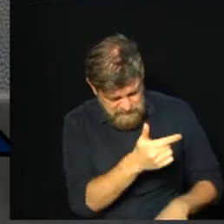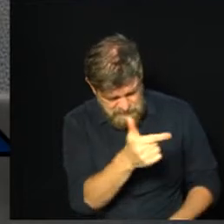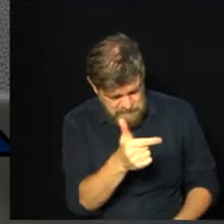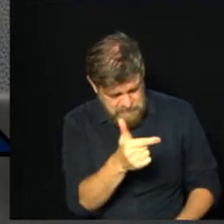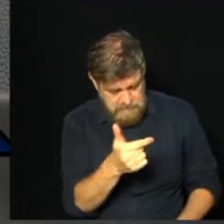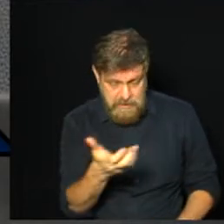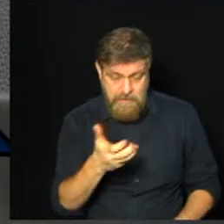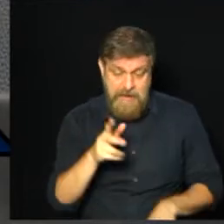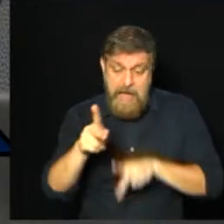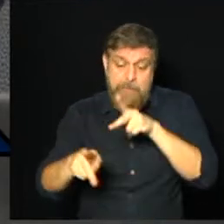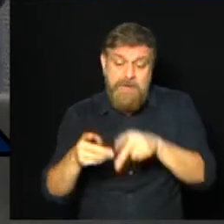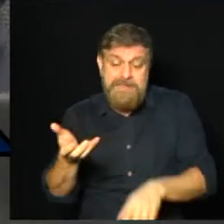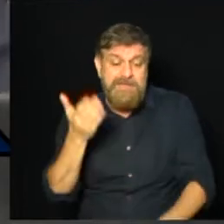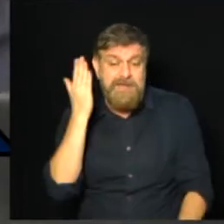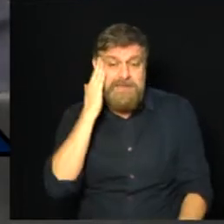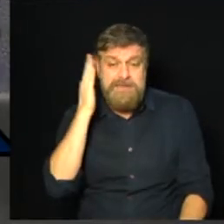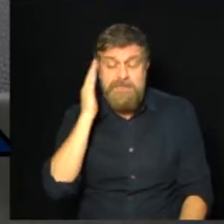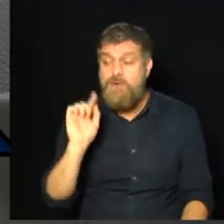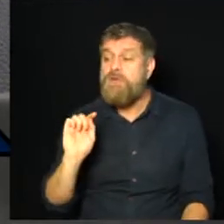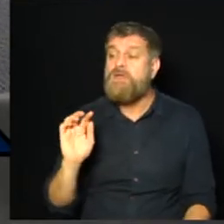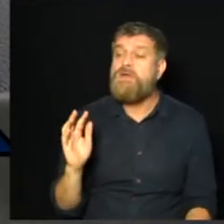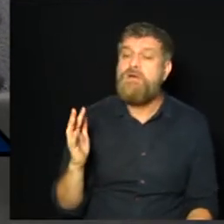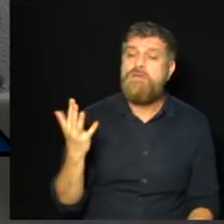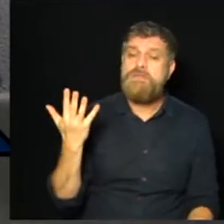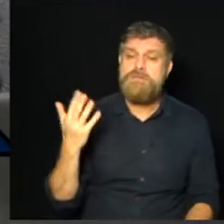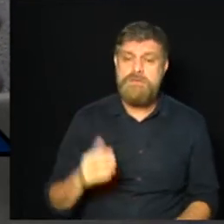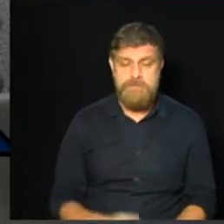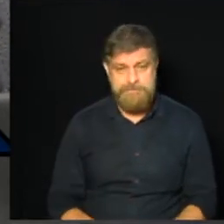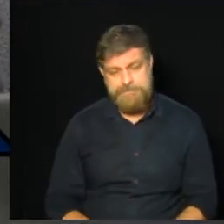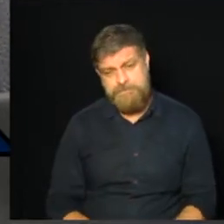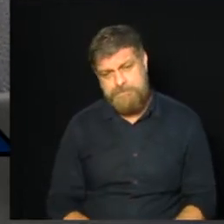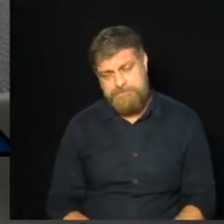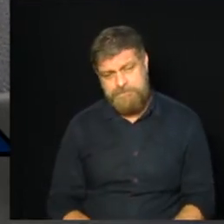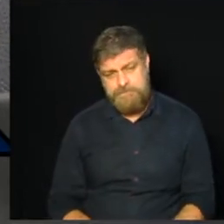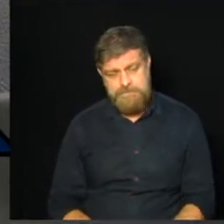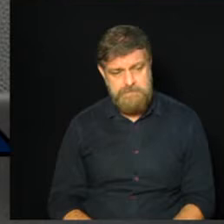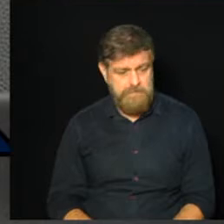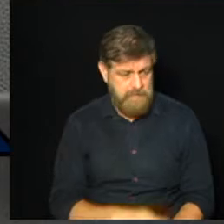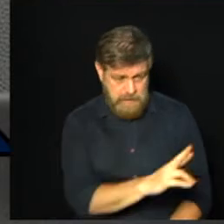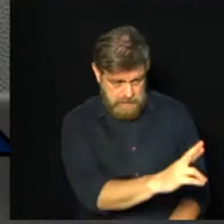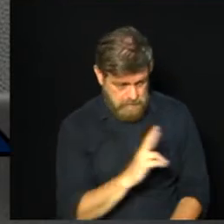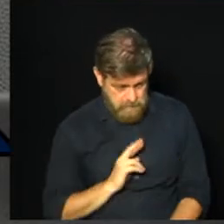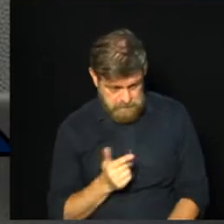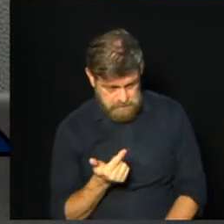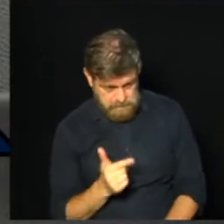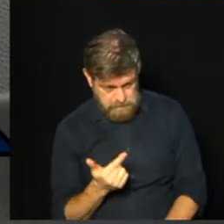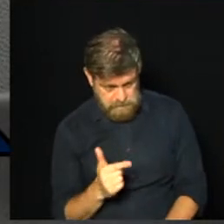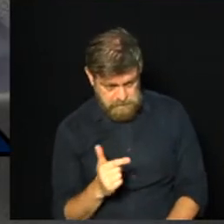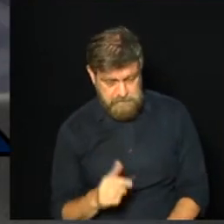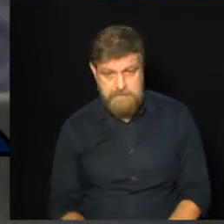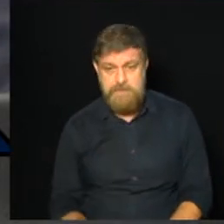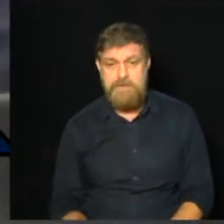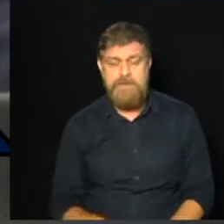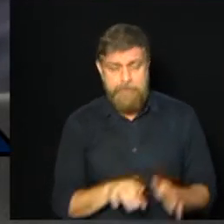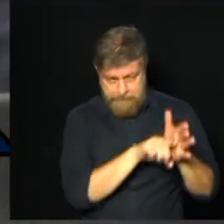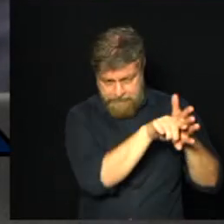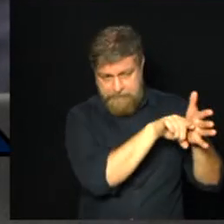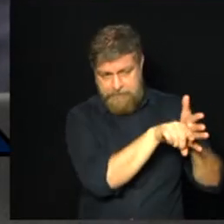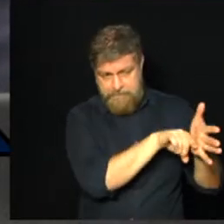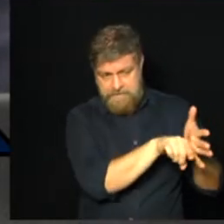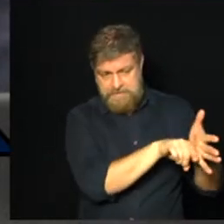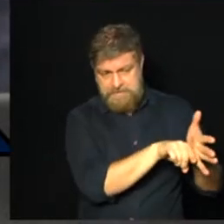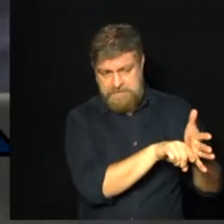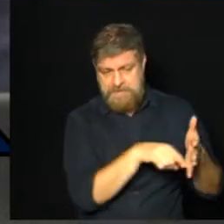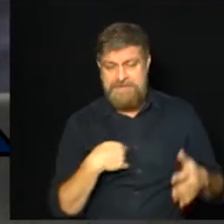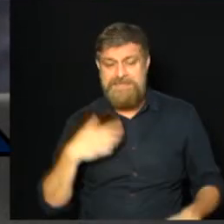mas para toda a população do que aconteceu. Ou, se o senhor não tiver, é claro, essa informação também, apurar para que a gente possa